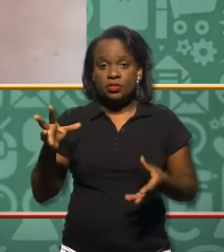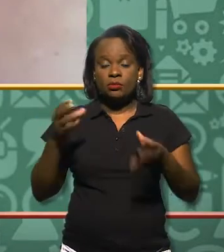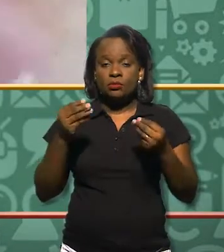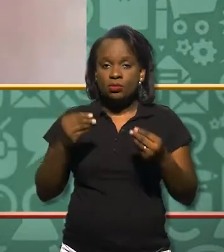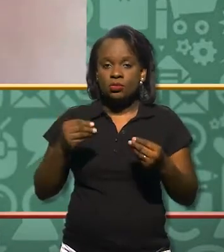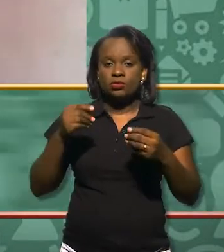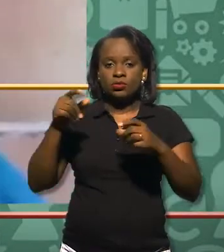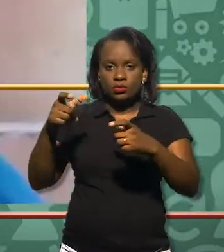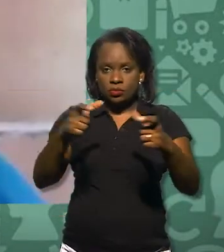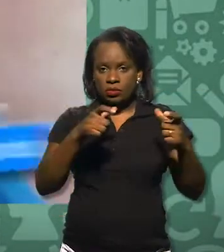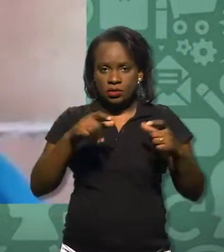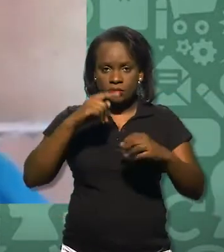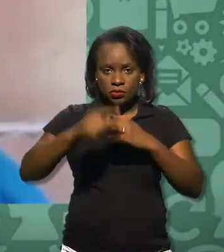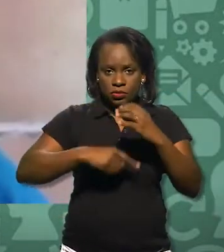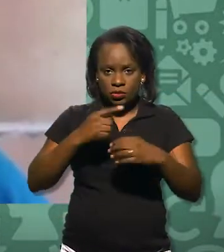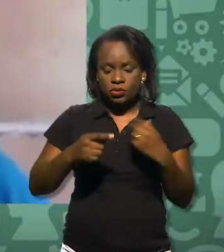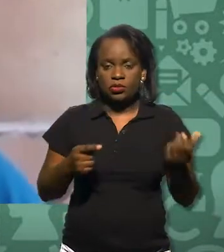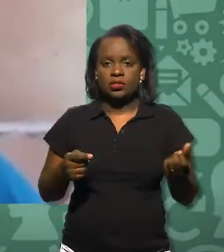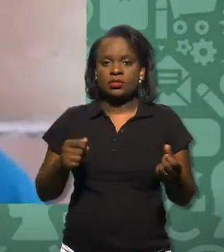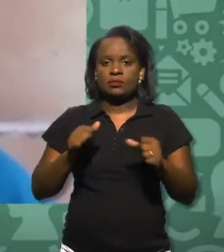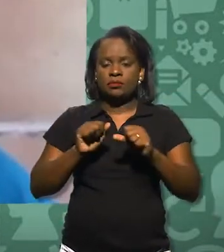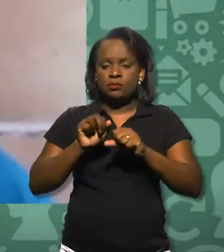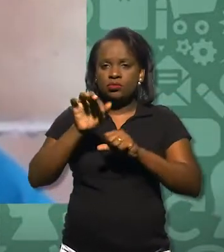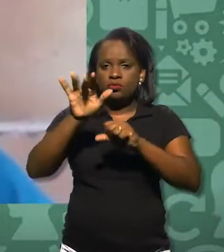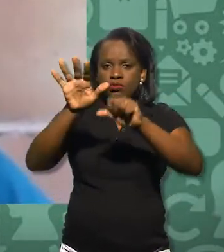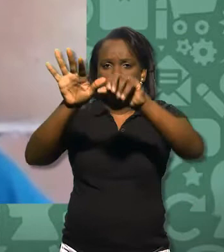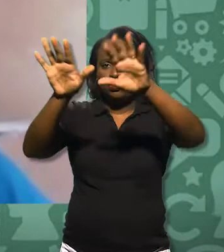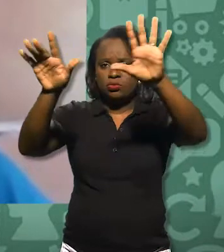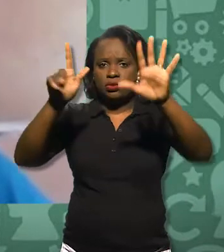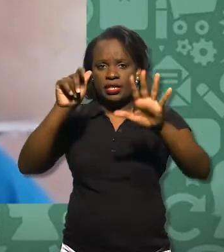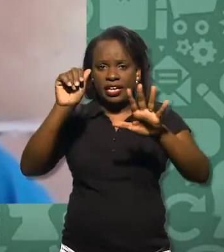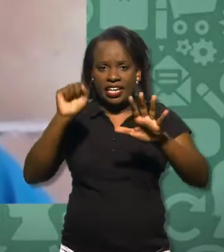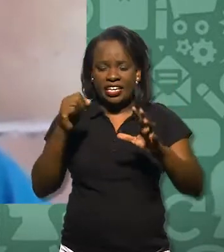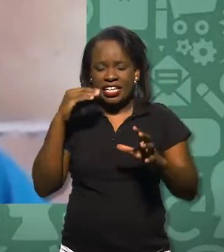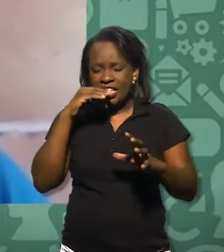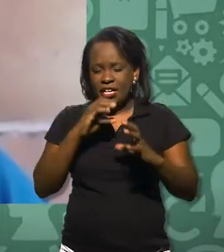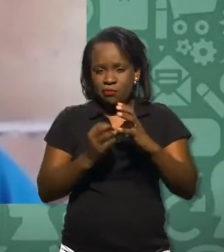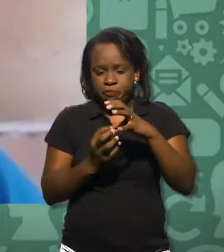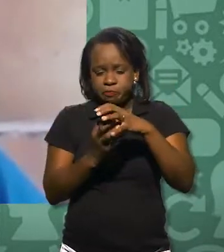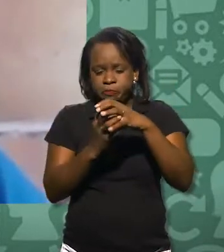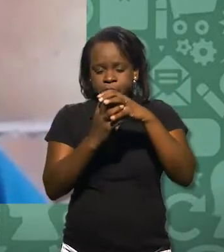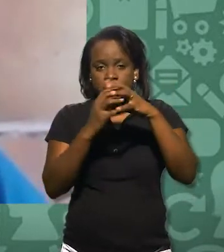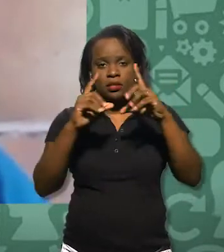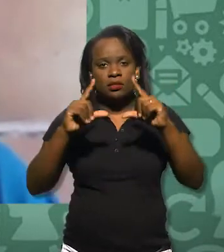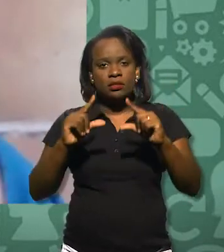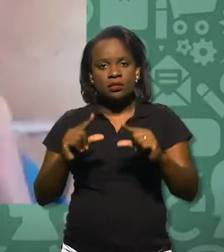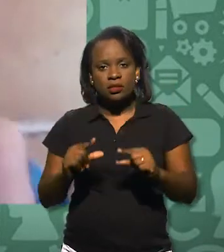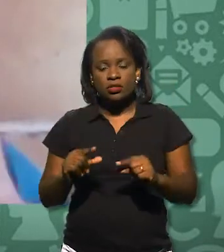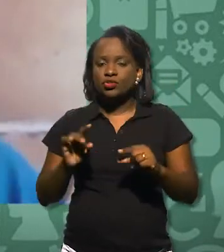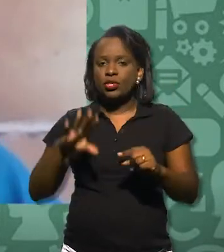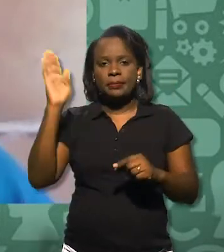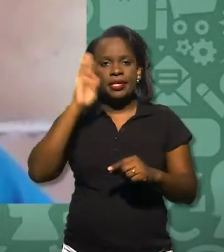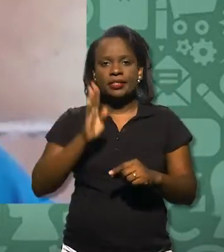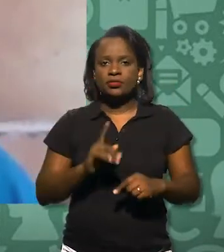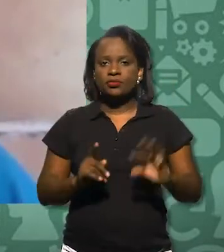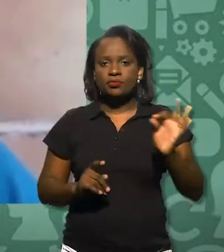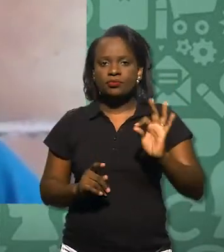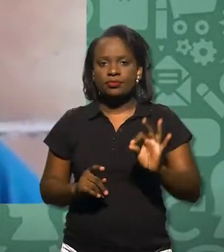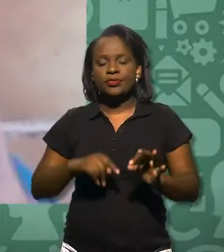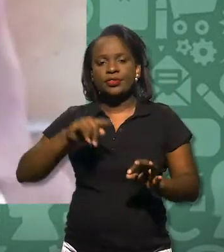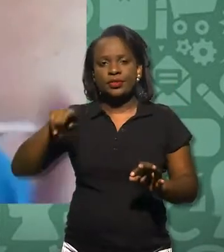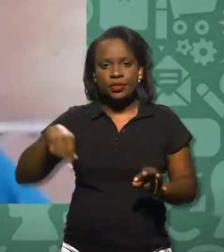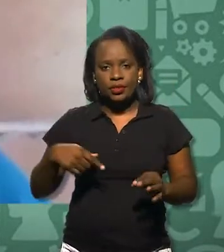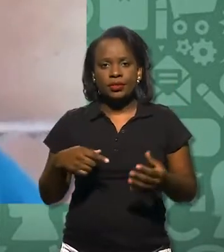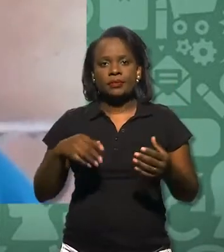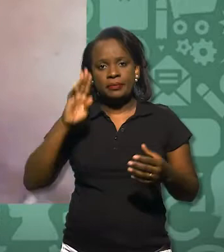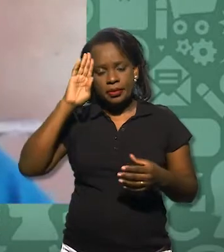em muitas partes do mundo que o nível de emissão de gases de efeito estufa diminuiu durante o período da pandemia, exceto no Brasil,